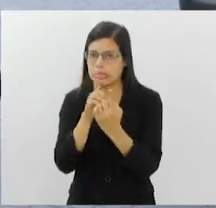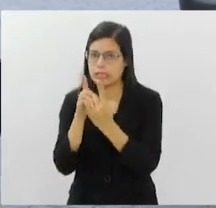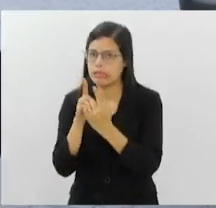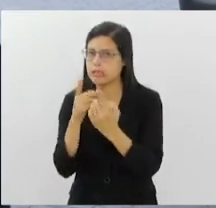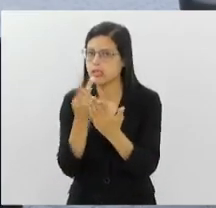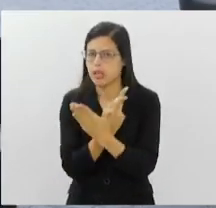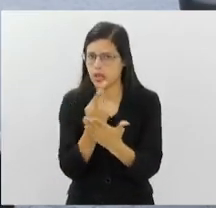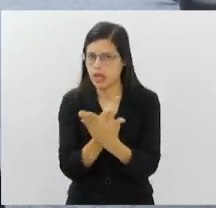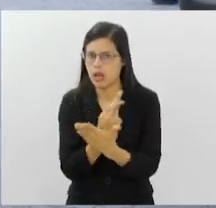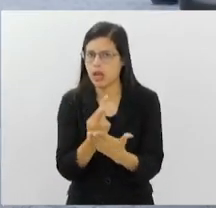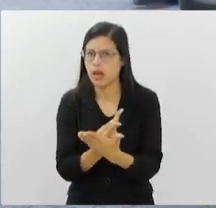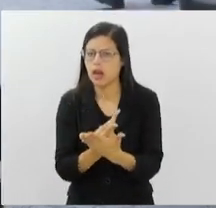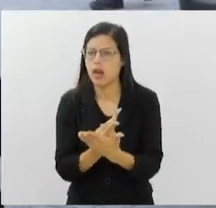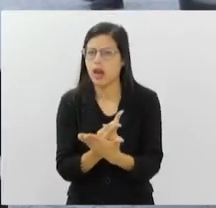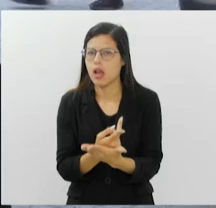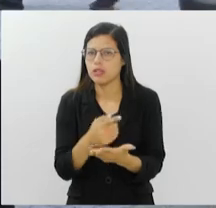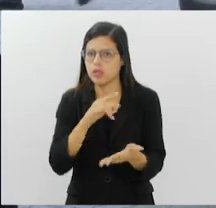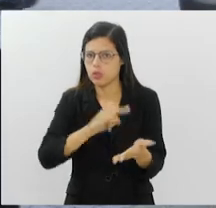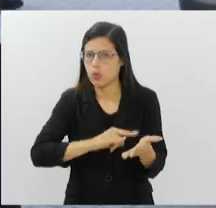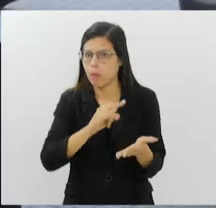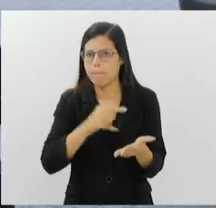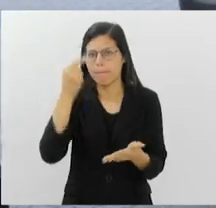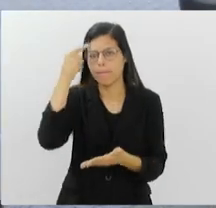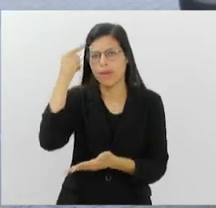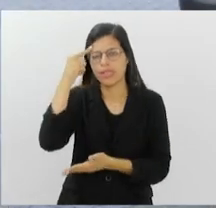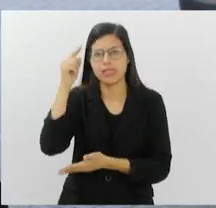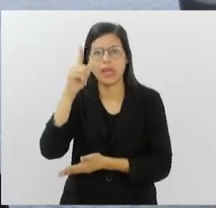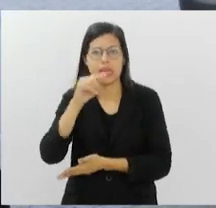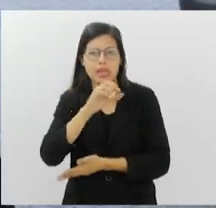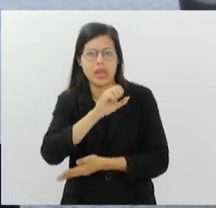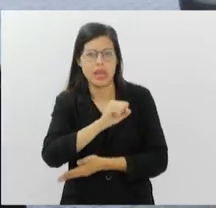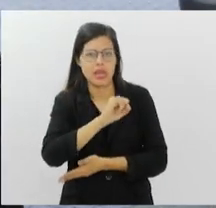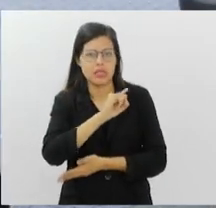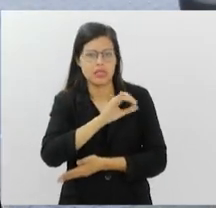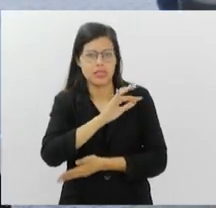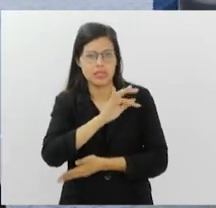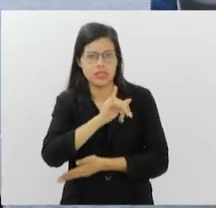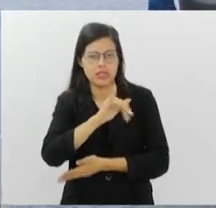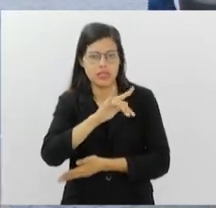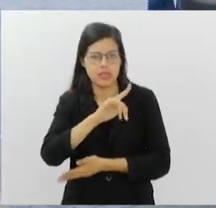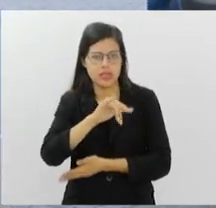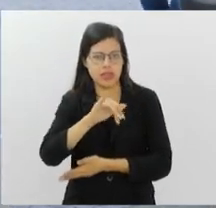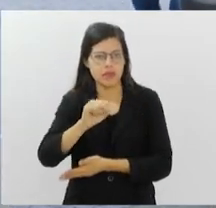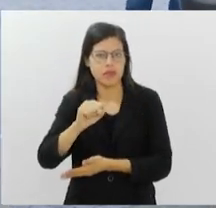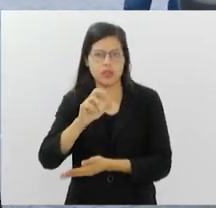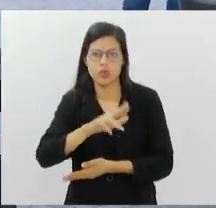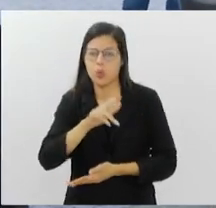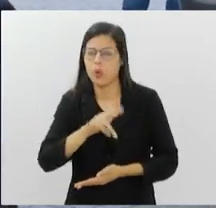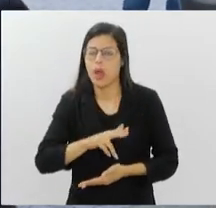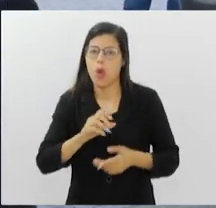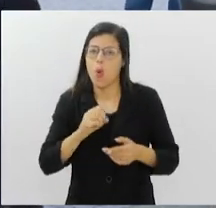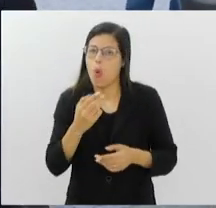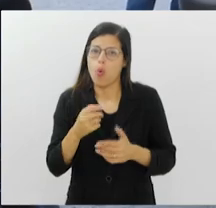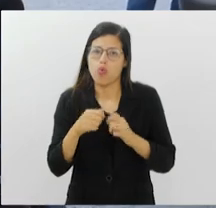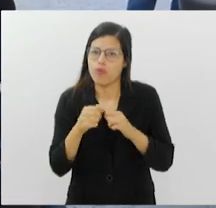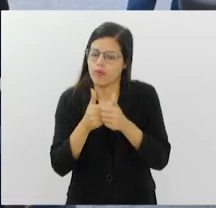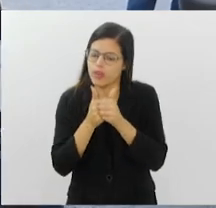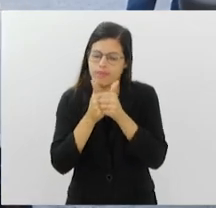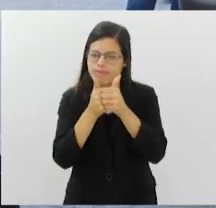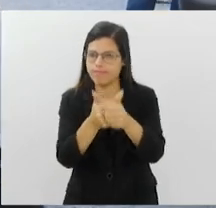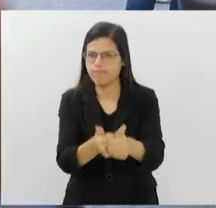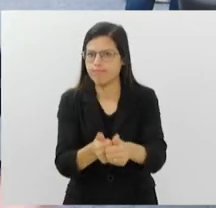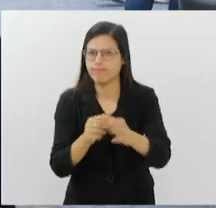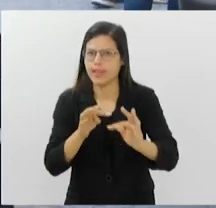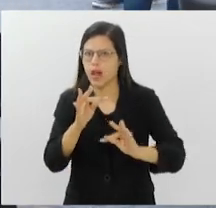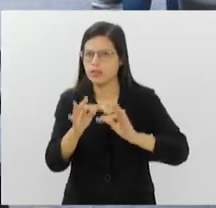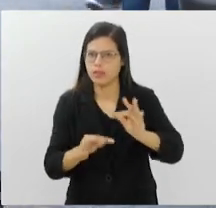acontece, pensar que é sífilis e não é, ou então não fez o tratamento e o acompanhamento. Então, é uma série, é